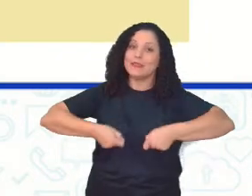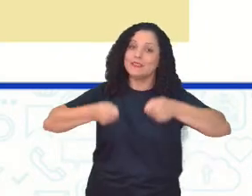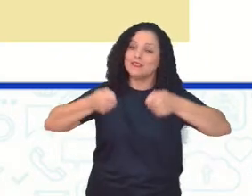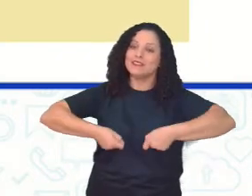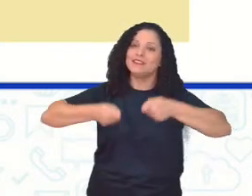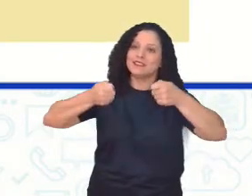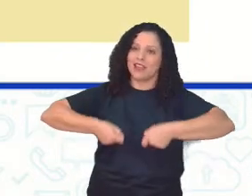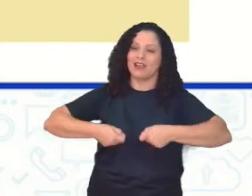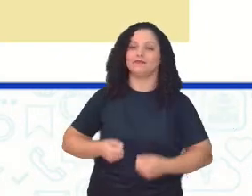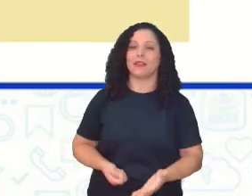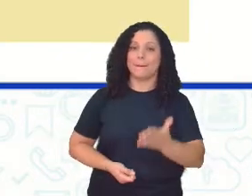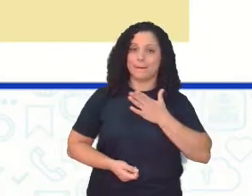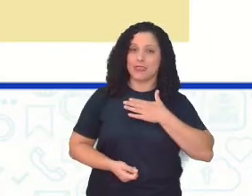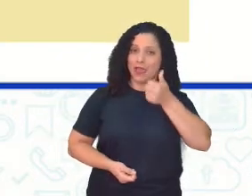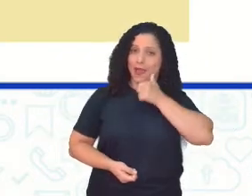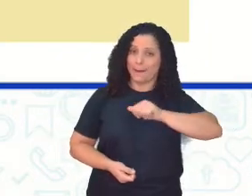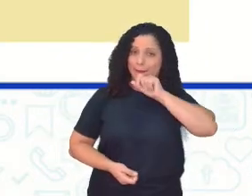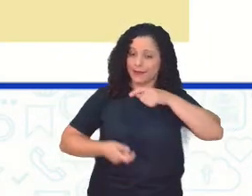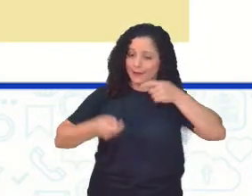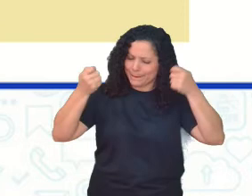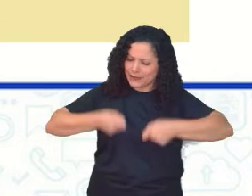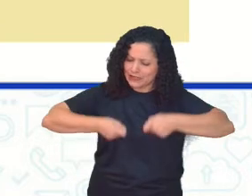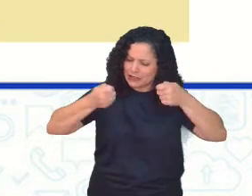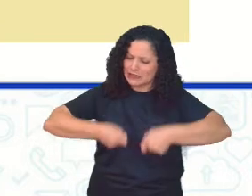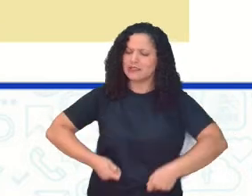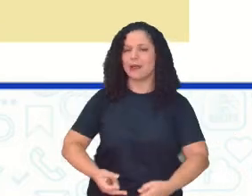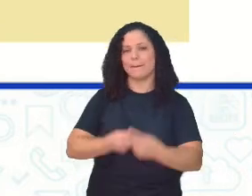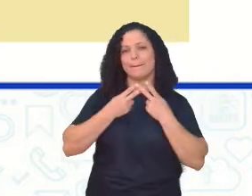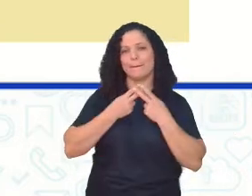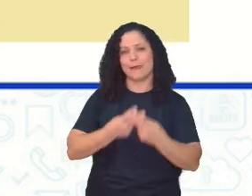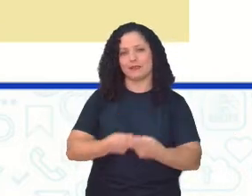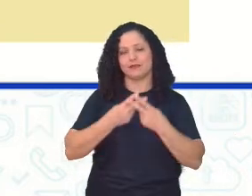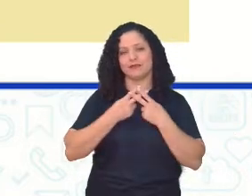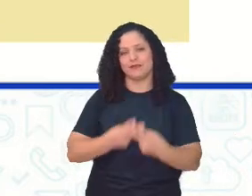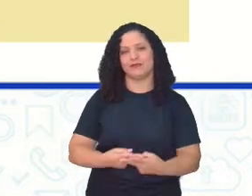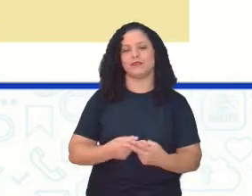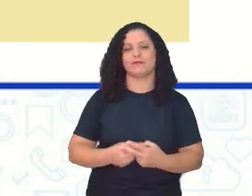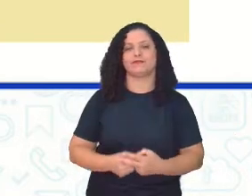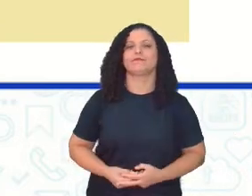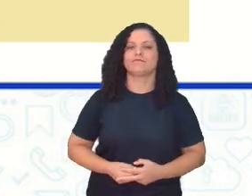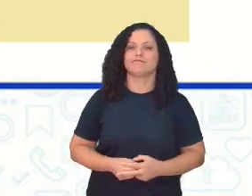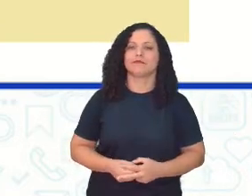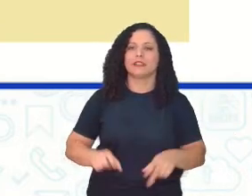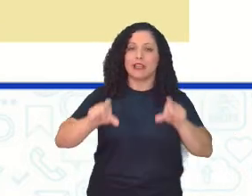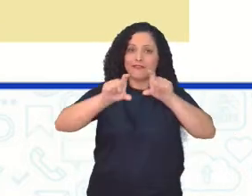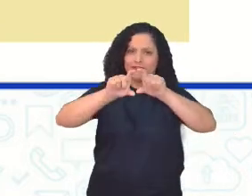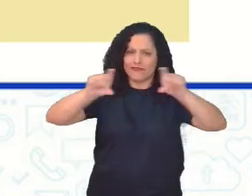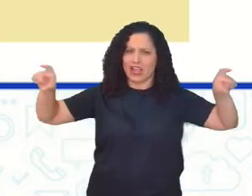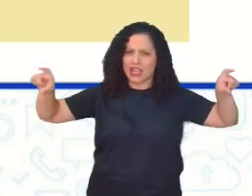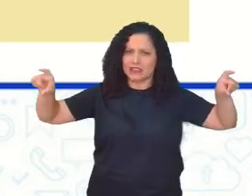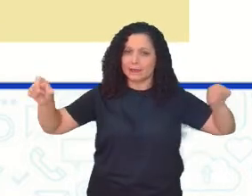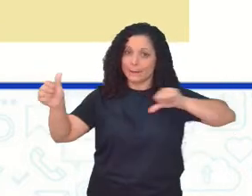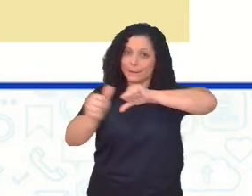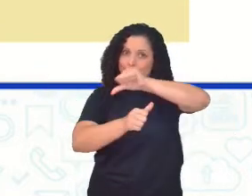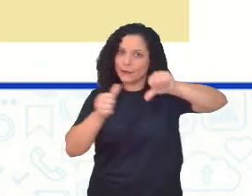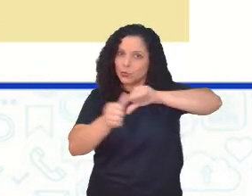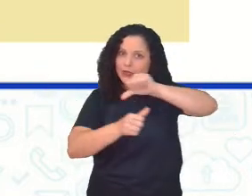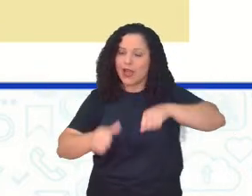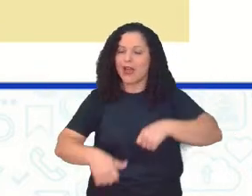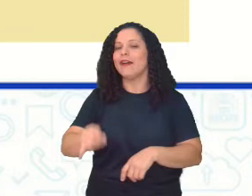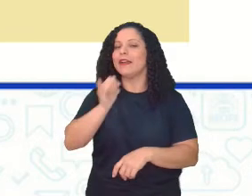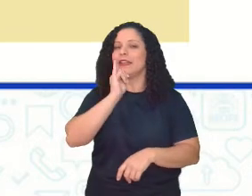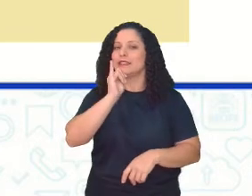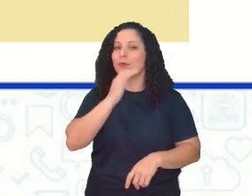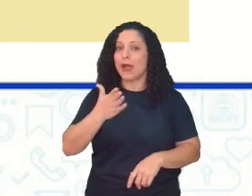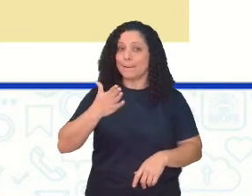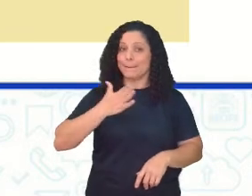Precisa, não é? Então, ó, minha mãe precisa de paciência. Se eu mudasse a construção da frase, por exemplo, a minha